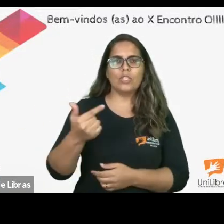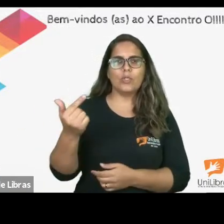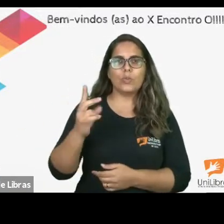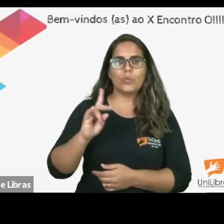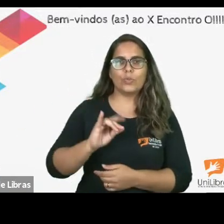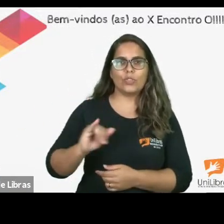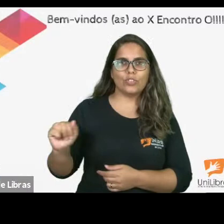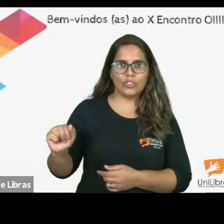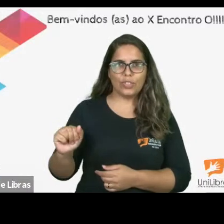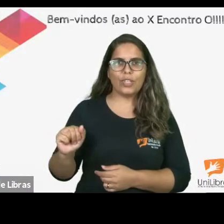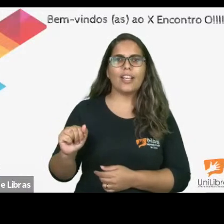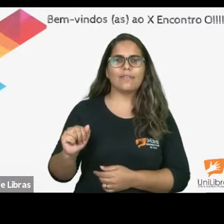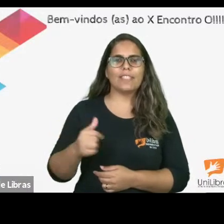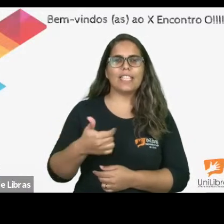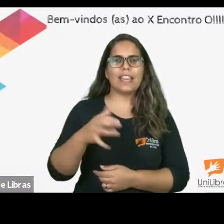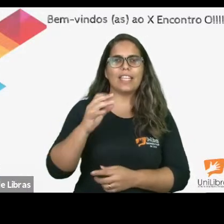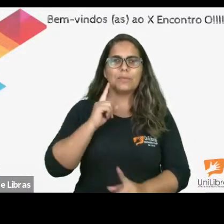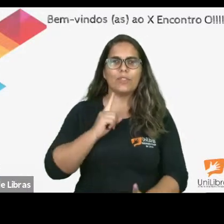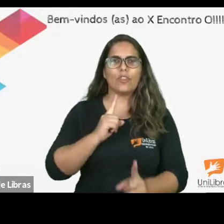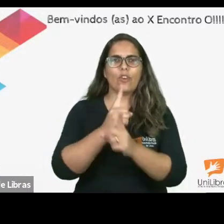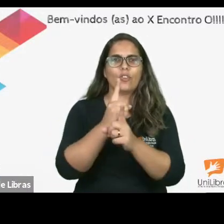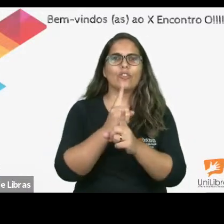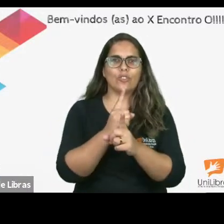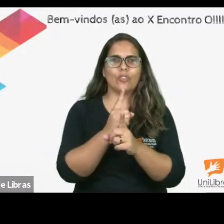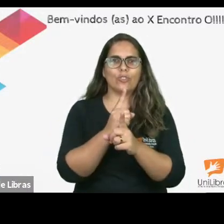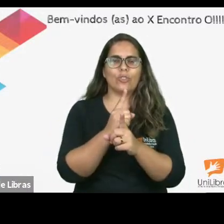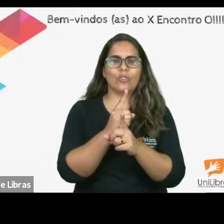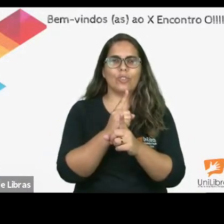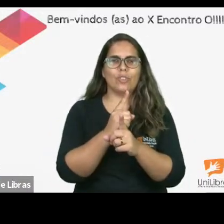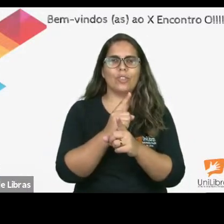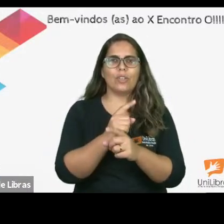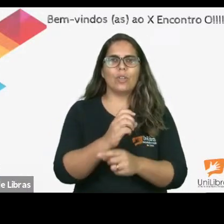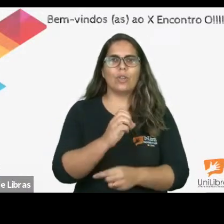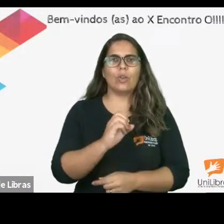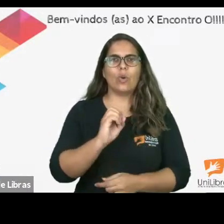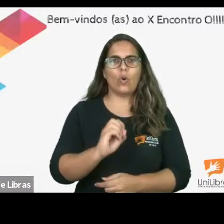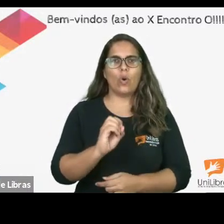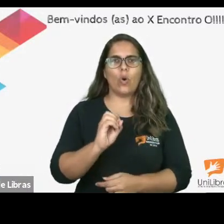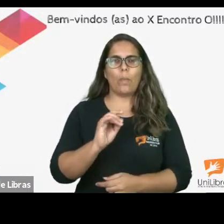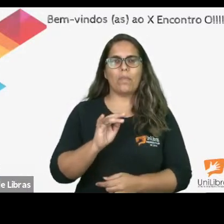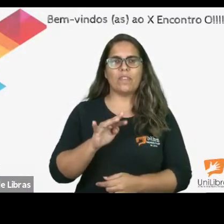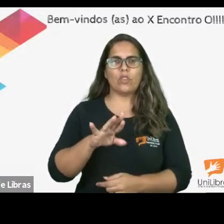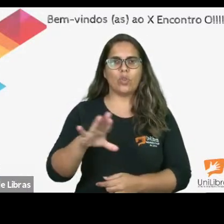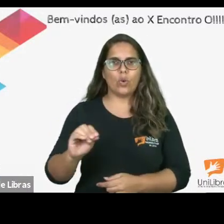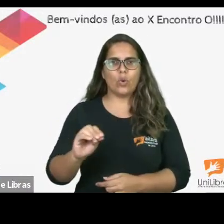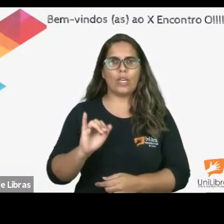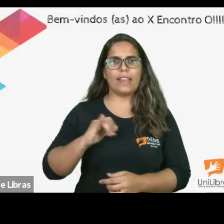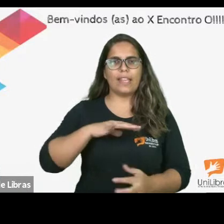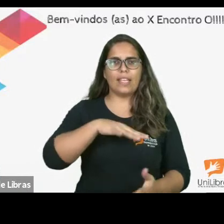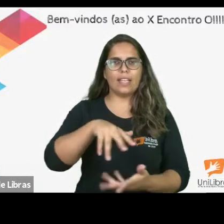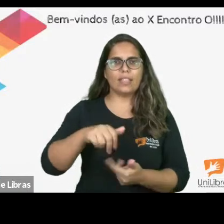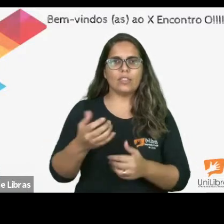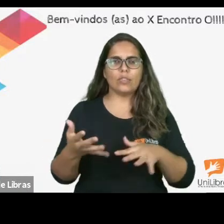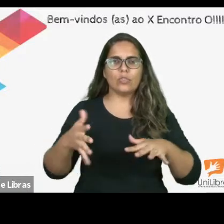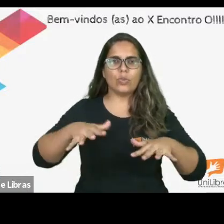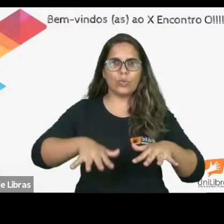dia do 10º encontro do Observatório Internacional de